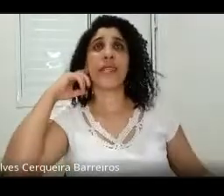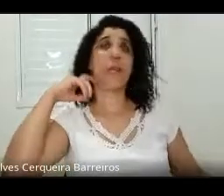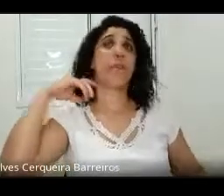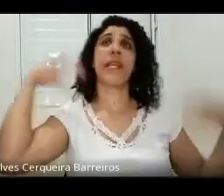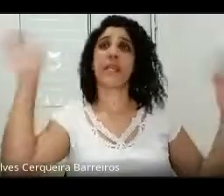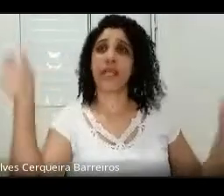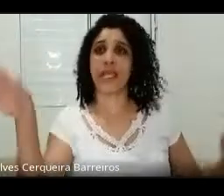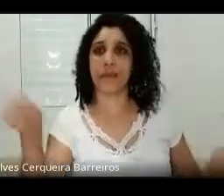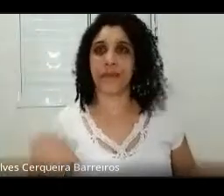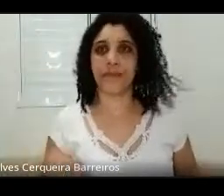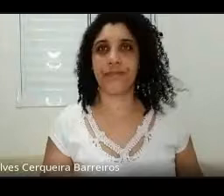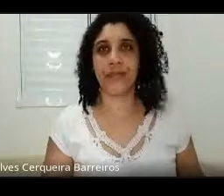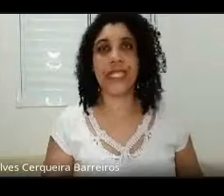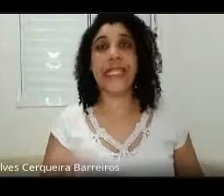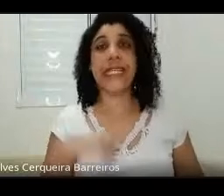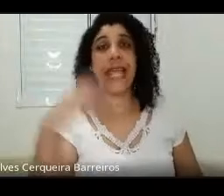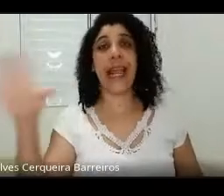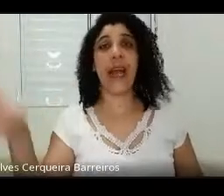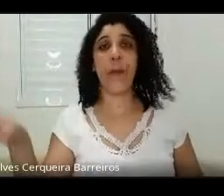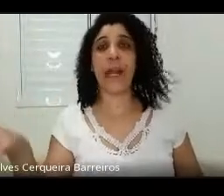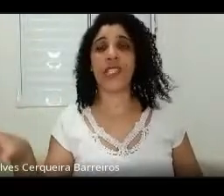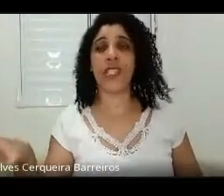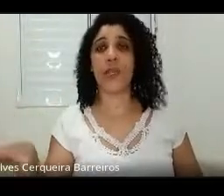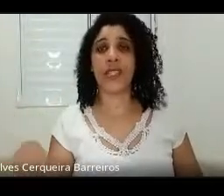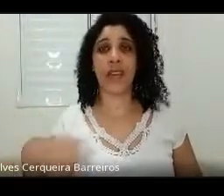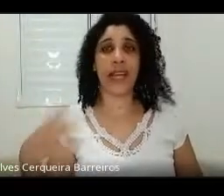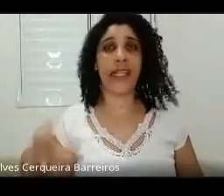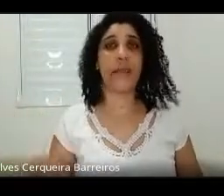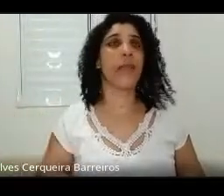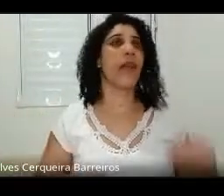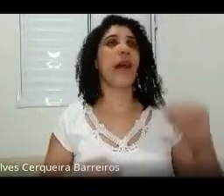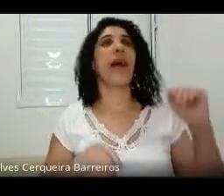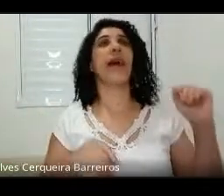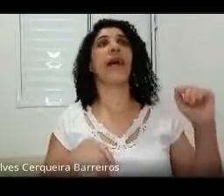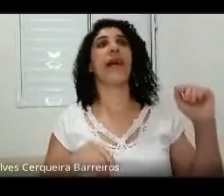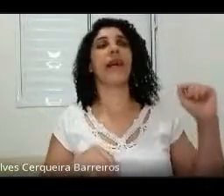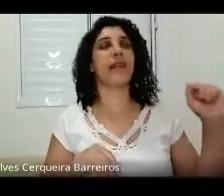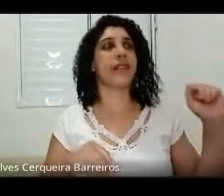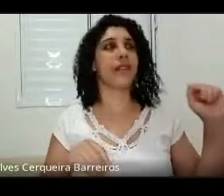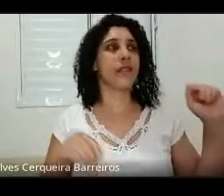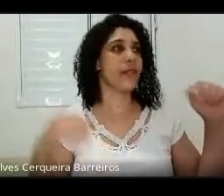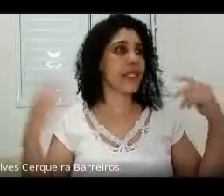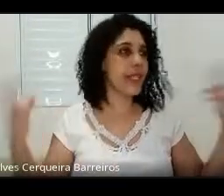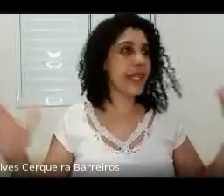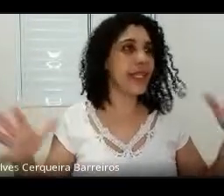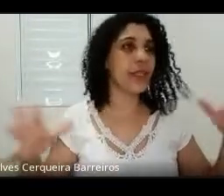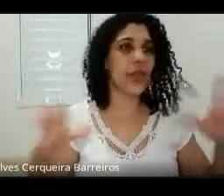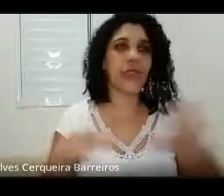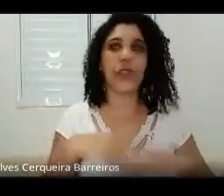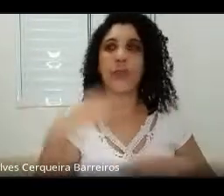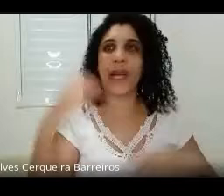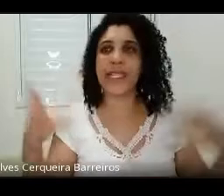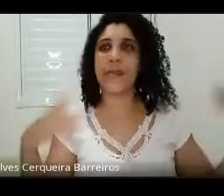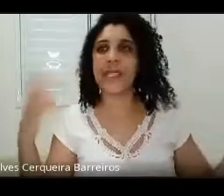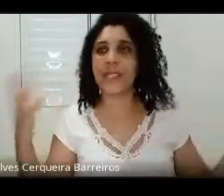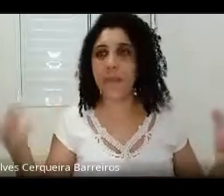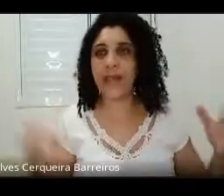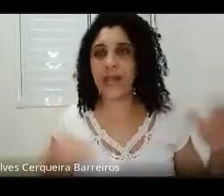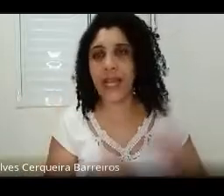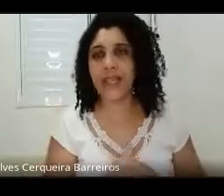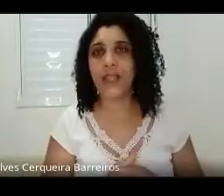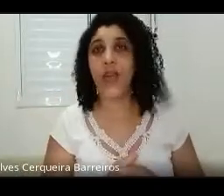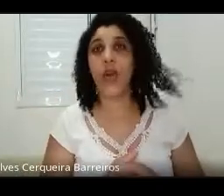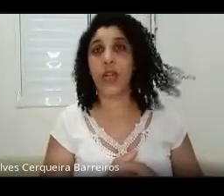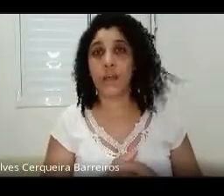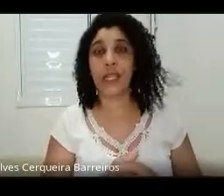sobre as Olimpíadas, por exemplo. E aí lá o palestrante começa a falar, né? Nesse ano, quais foram os países que